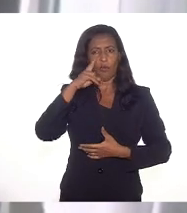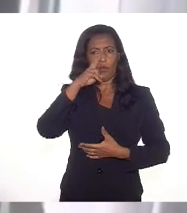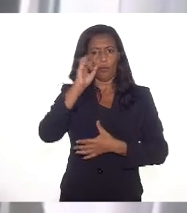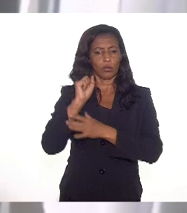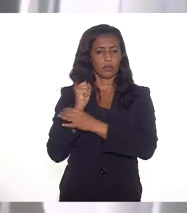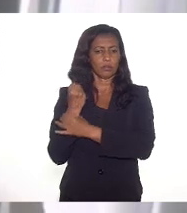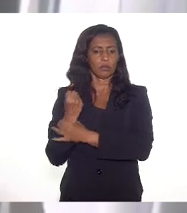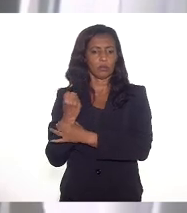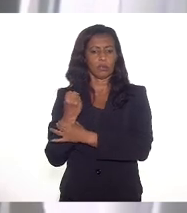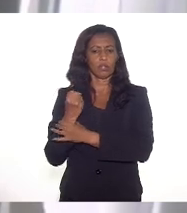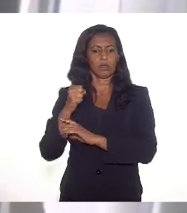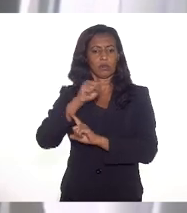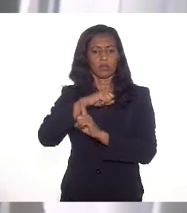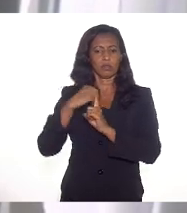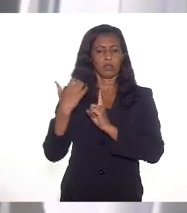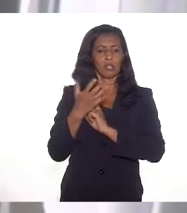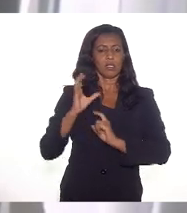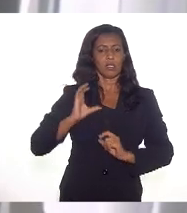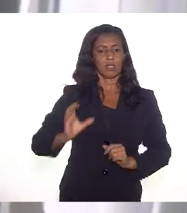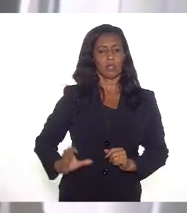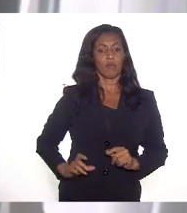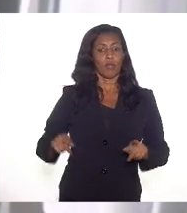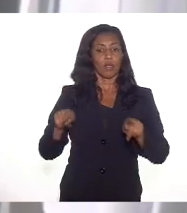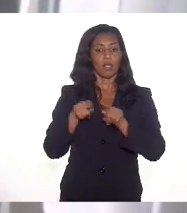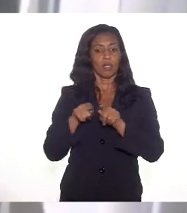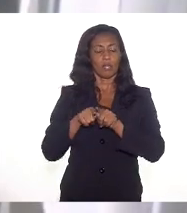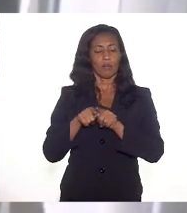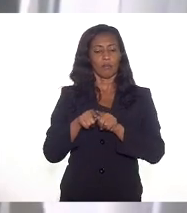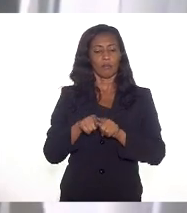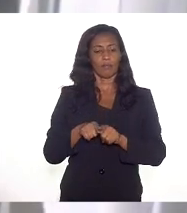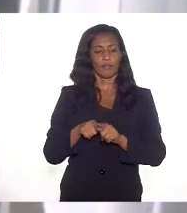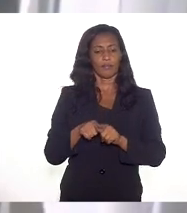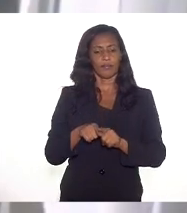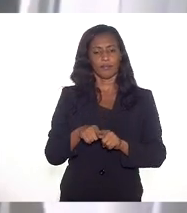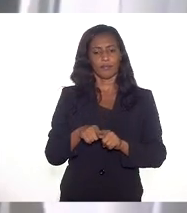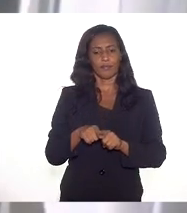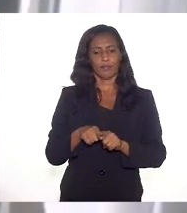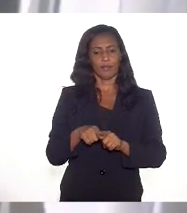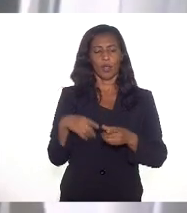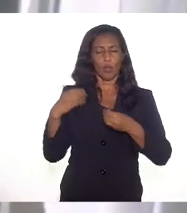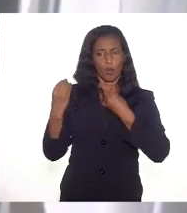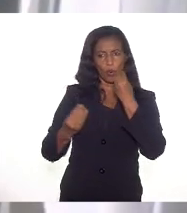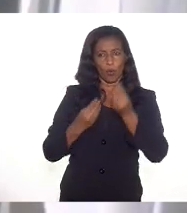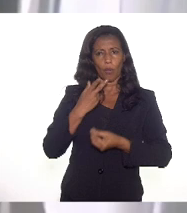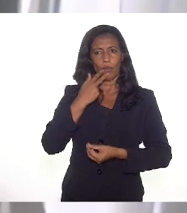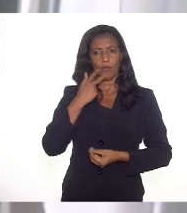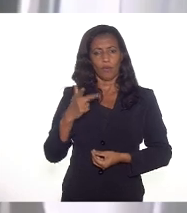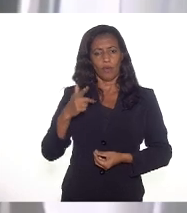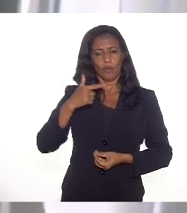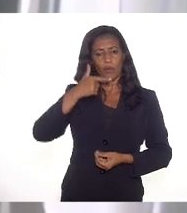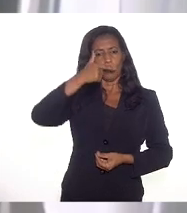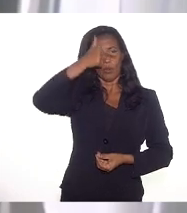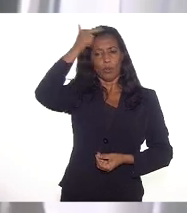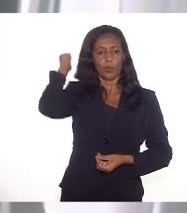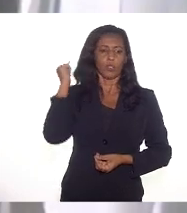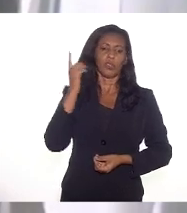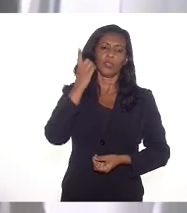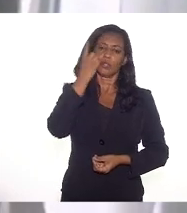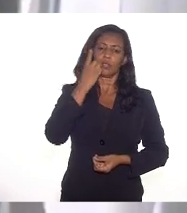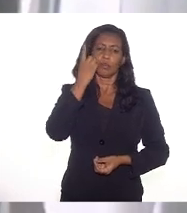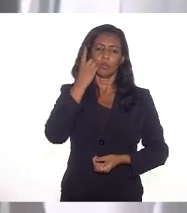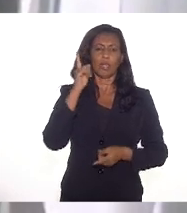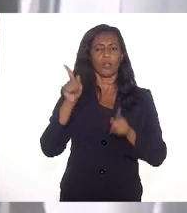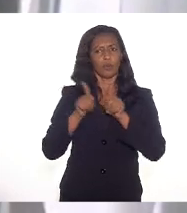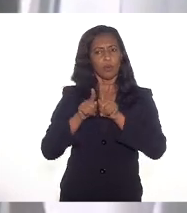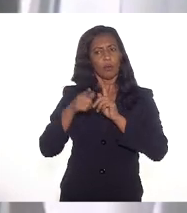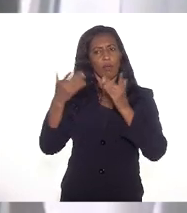segurança, da sociedade civil, e quero também ressaltar, como disse o deputado Luiz Paulo, em primeiro lugar, e como disse Vossa